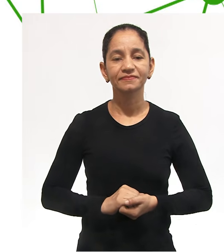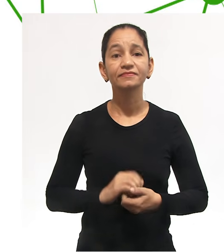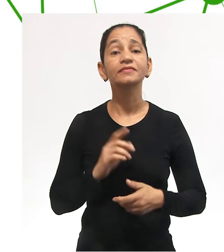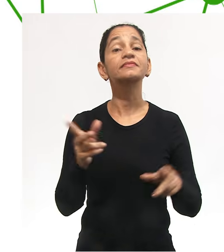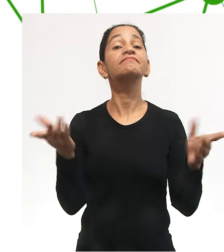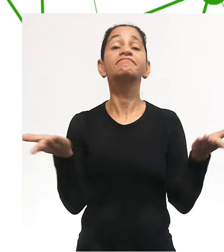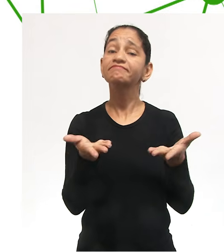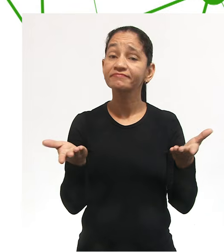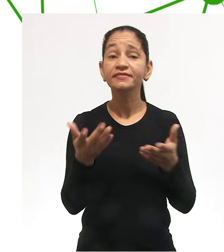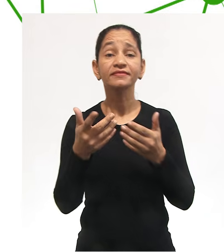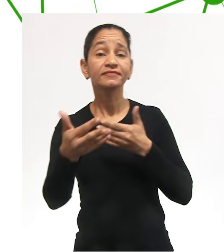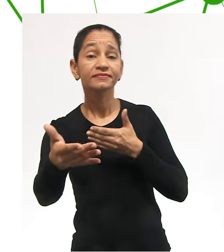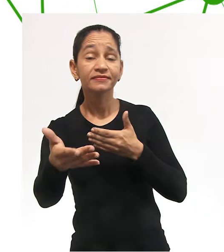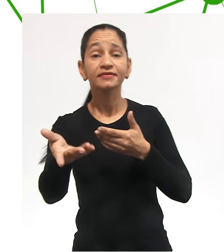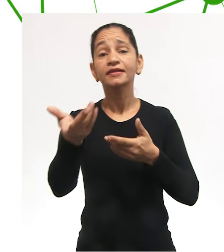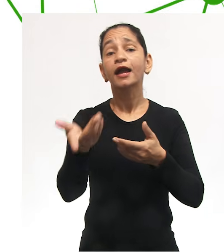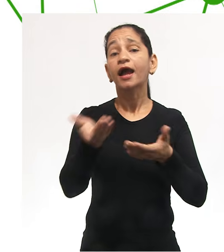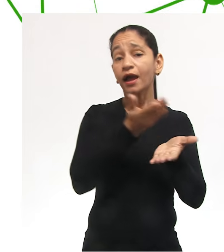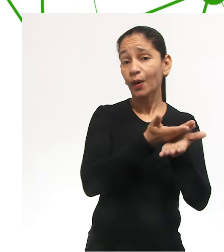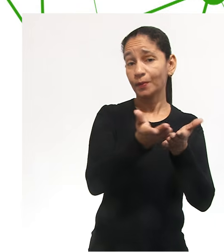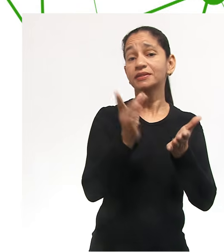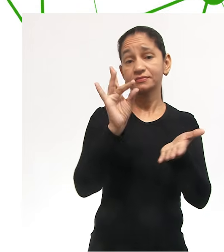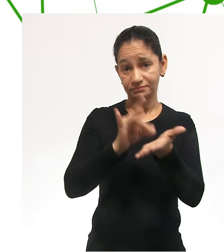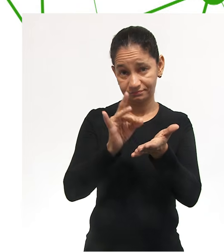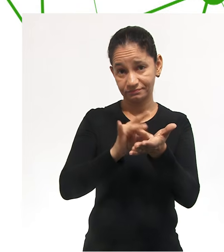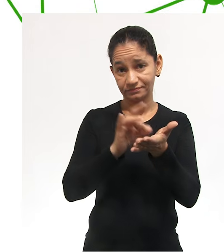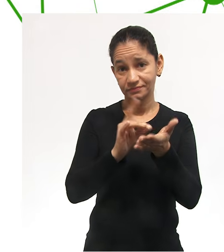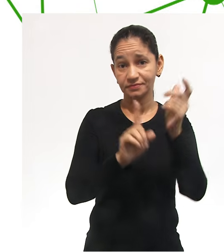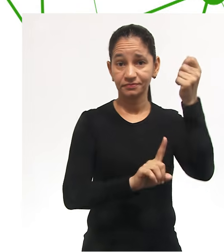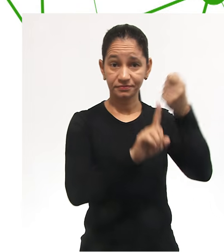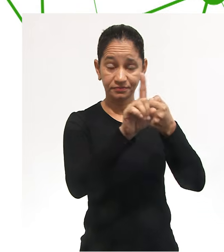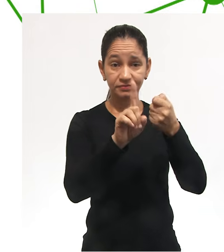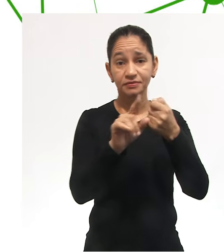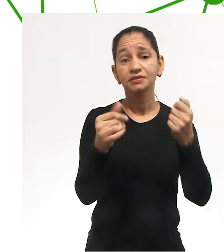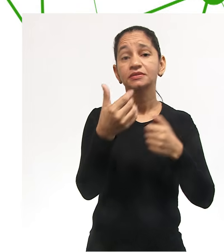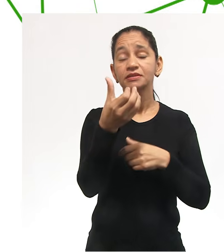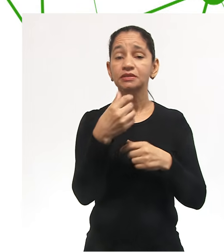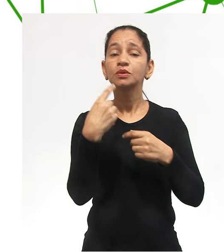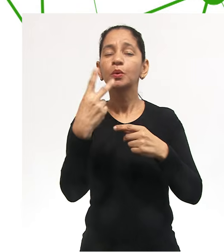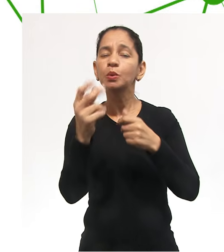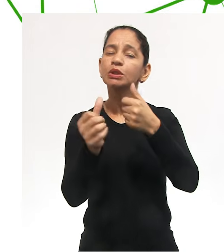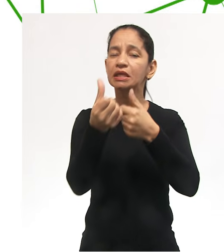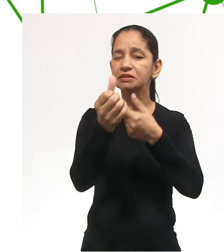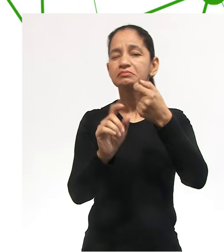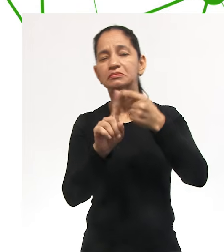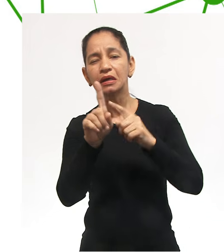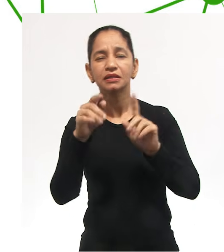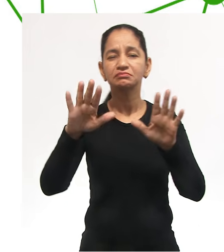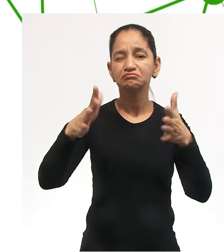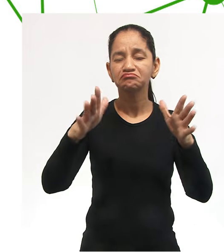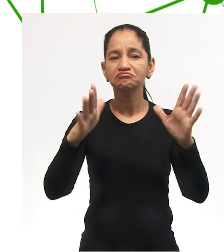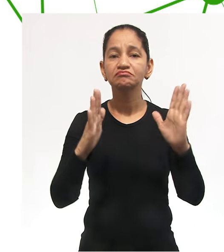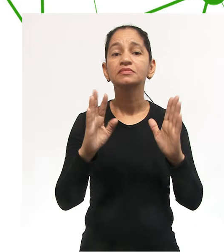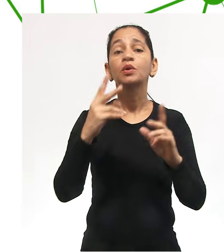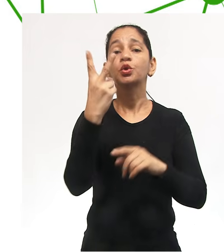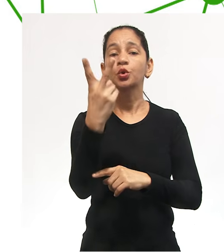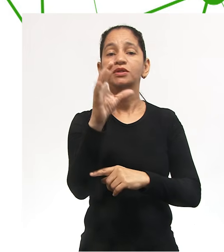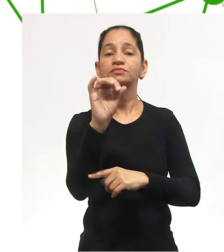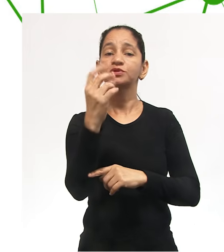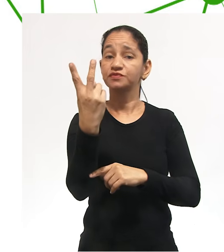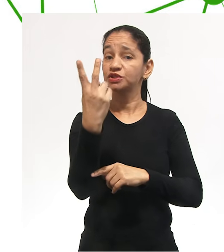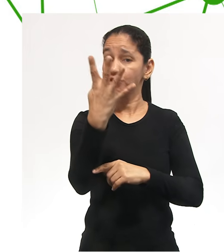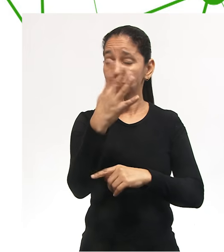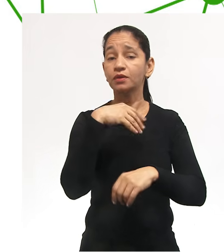meses? Foi o ano letivo? Então, ele começou em setembro, né, do segundo semestre da atividade